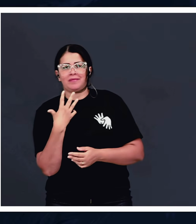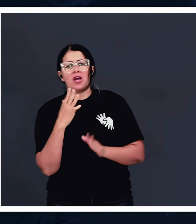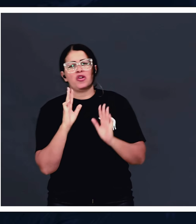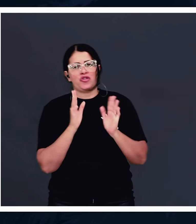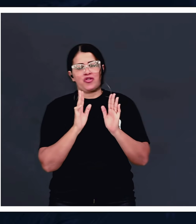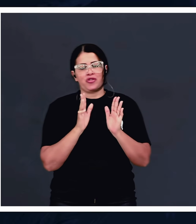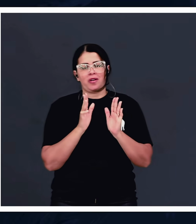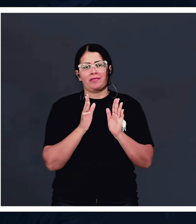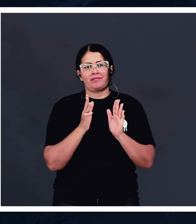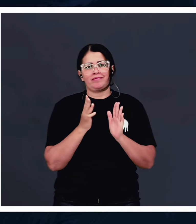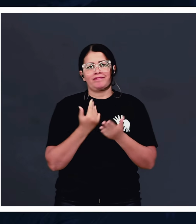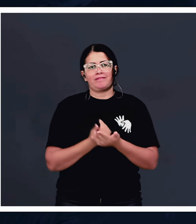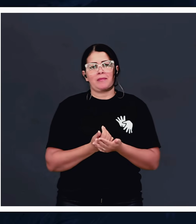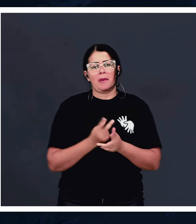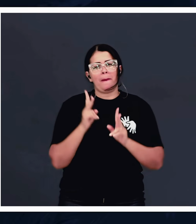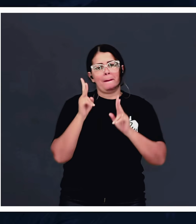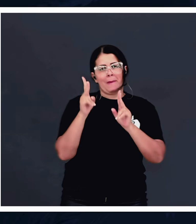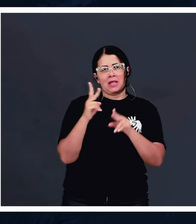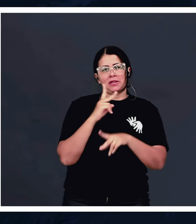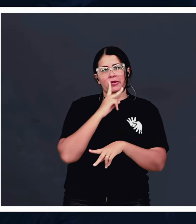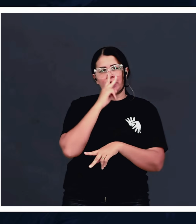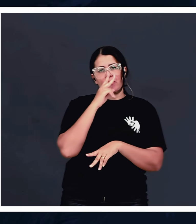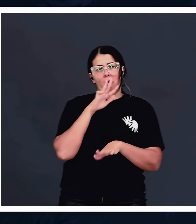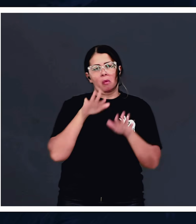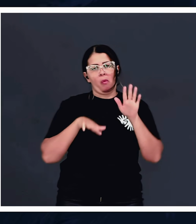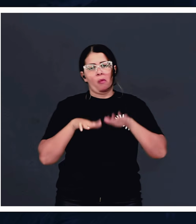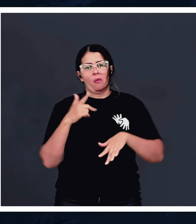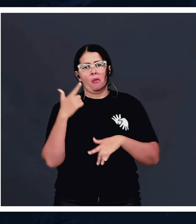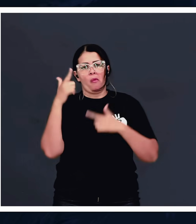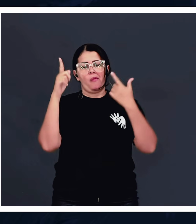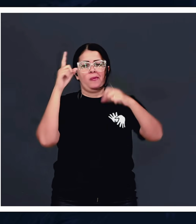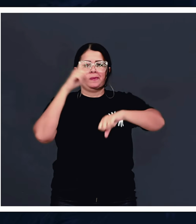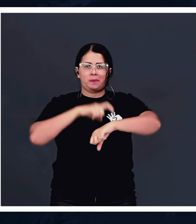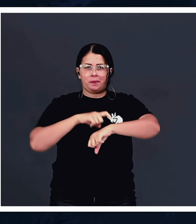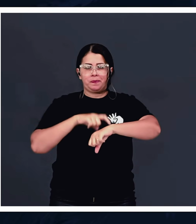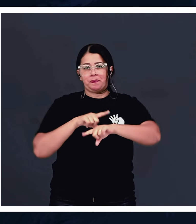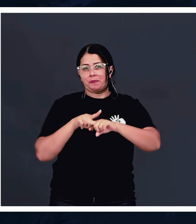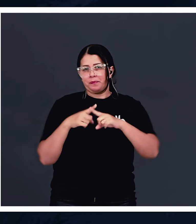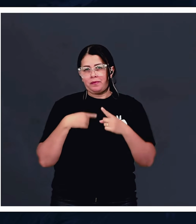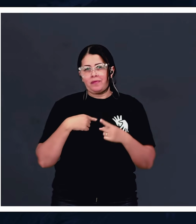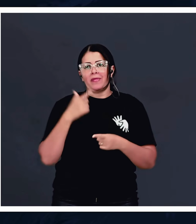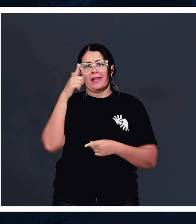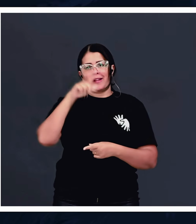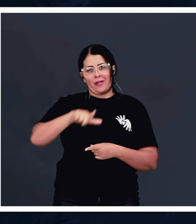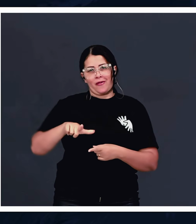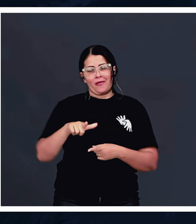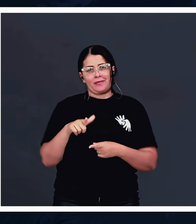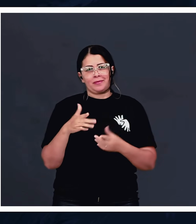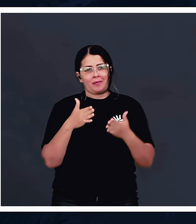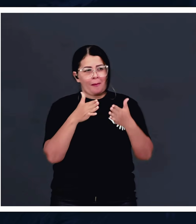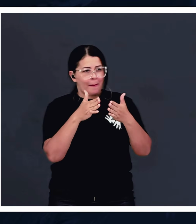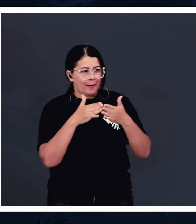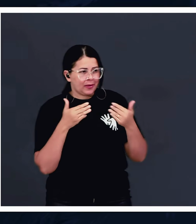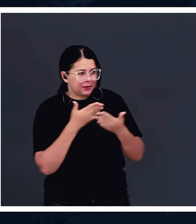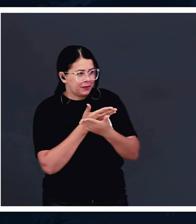essa discussão, algo semelhante aqui, em outro momento. Mas eu queria trazer novamente, peço licença para